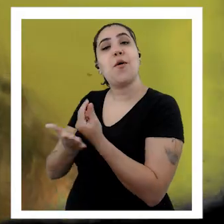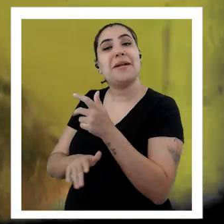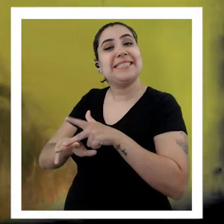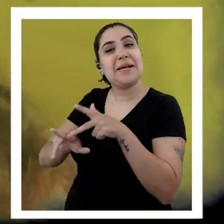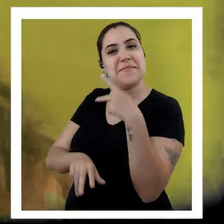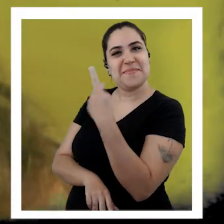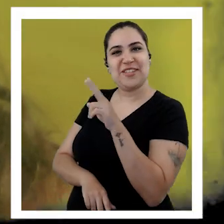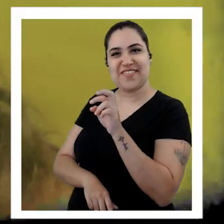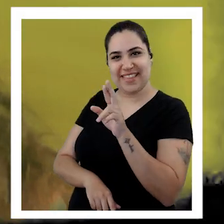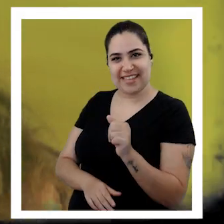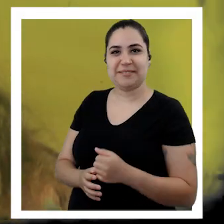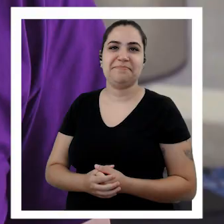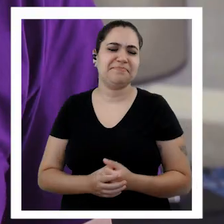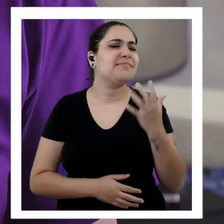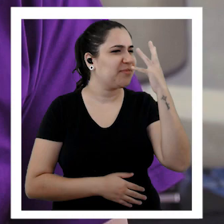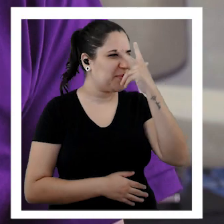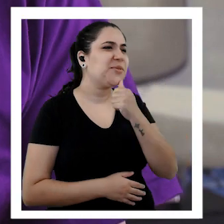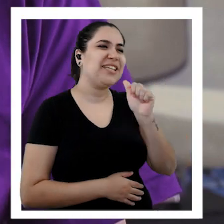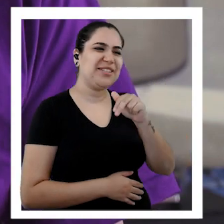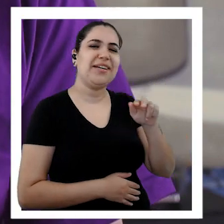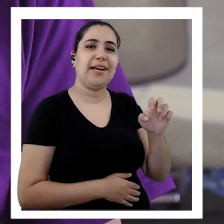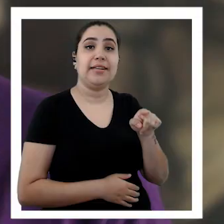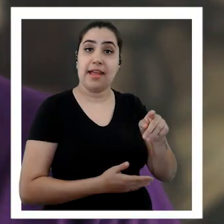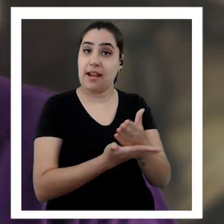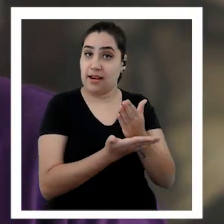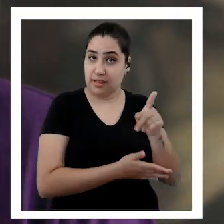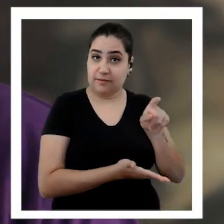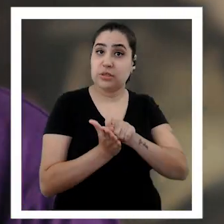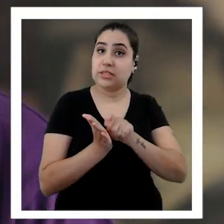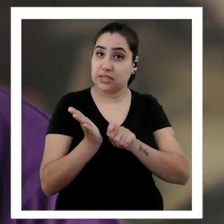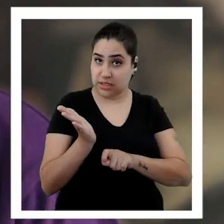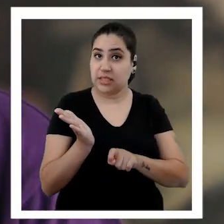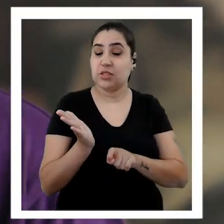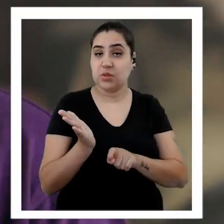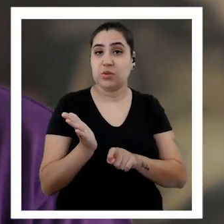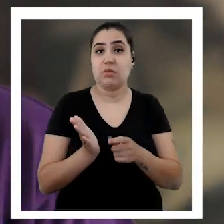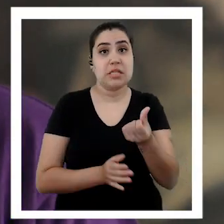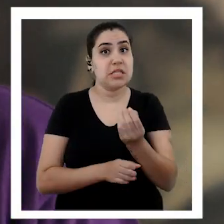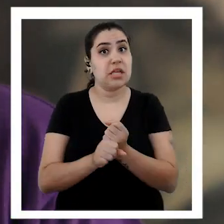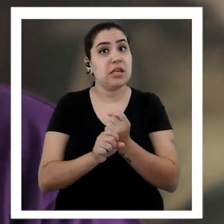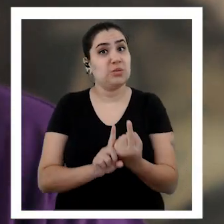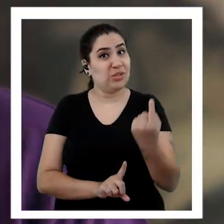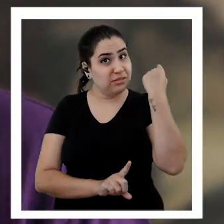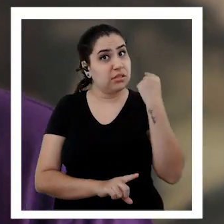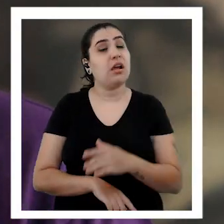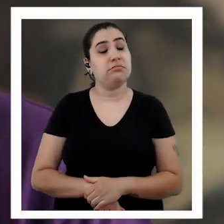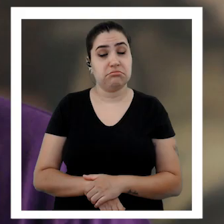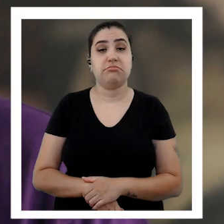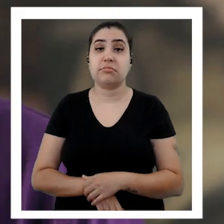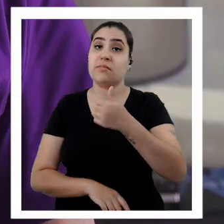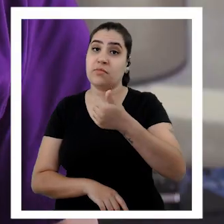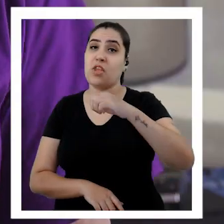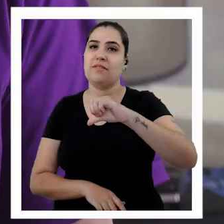correndo. Ia comprar os sapatos para Vera. Muito bonito, hein, Anne? E olha que esse livro foi escrito há 60